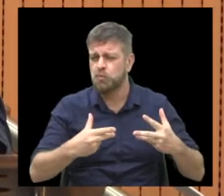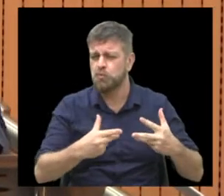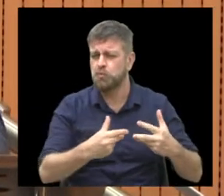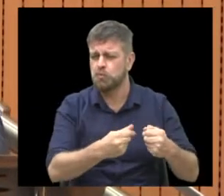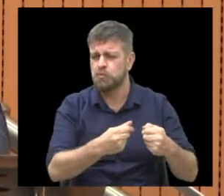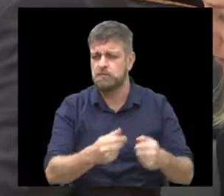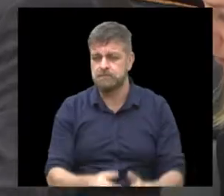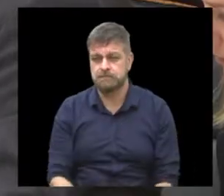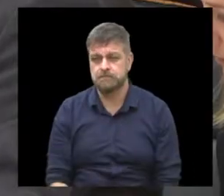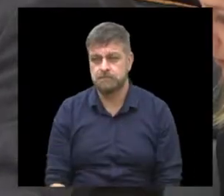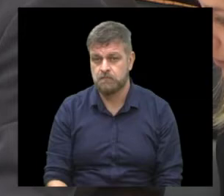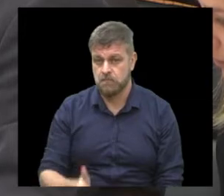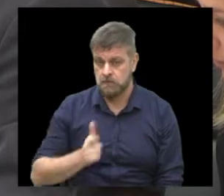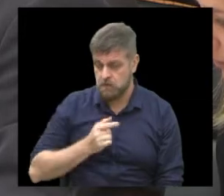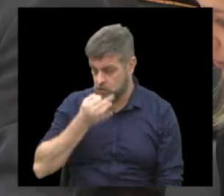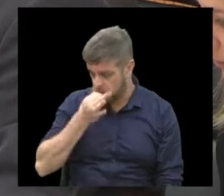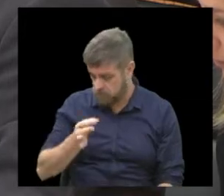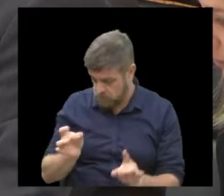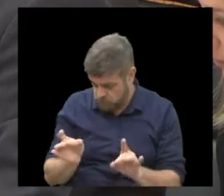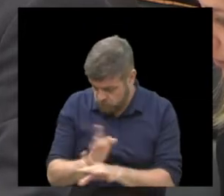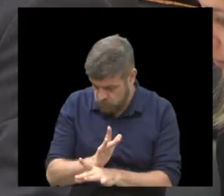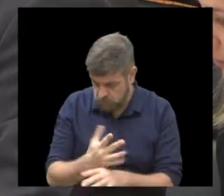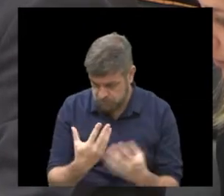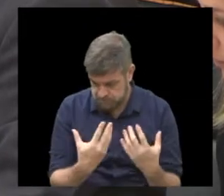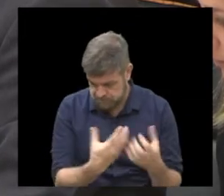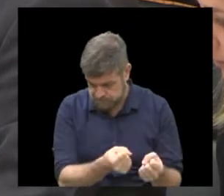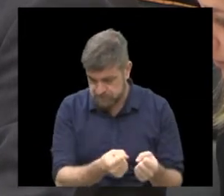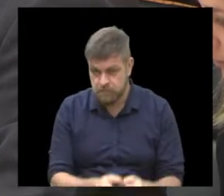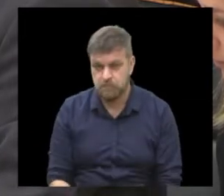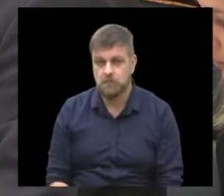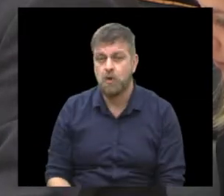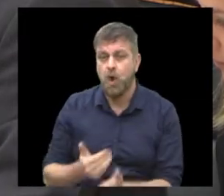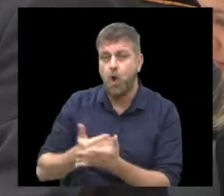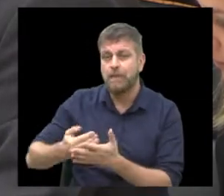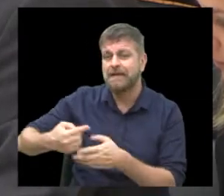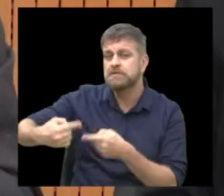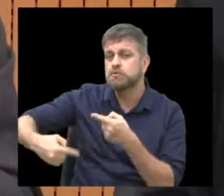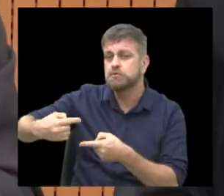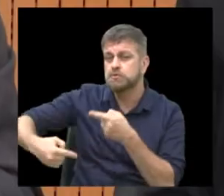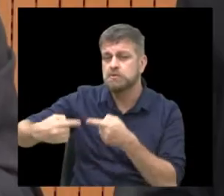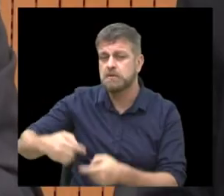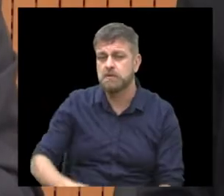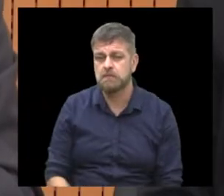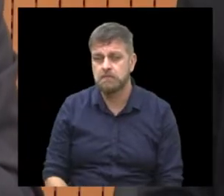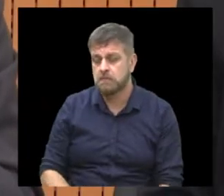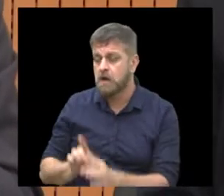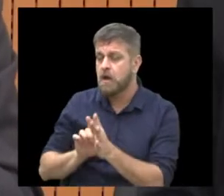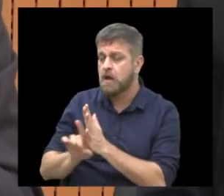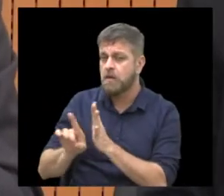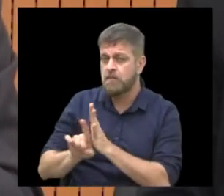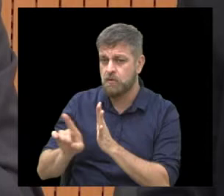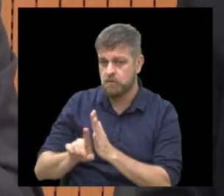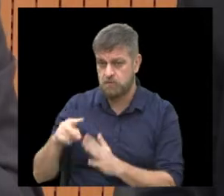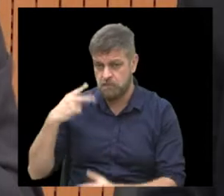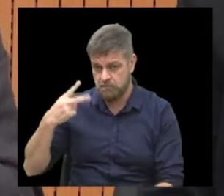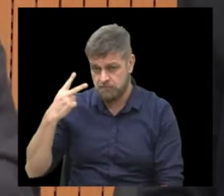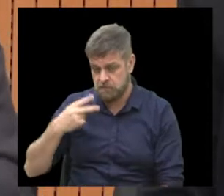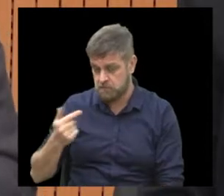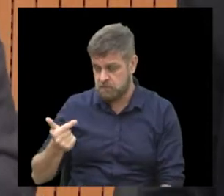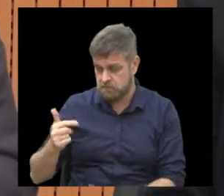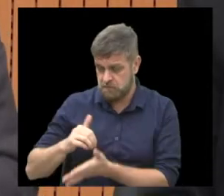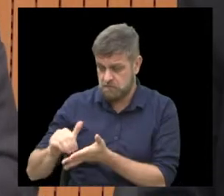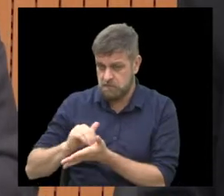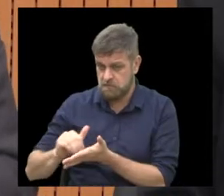projeto. Com o parecer favorável ao projeto, a matéria vai à discussão. Indago ao vereador segundo